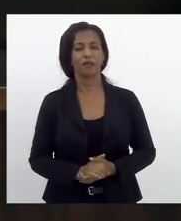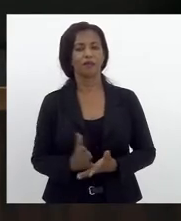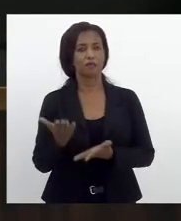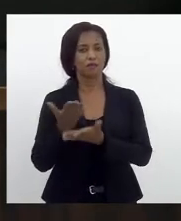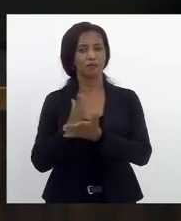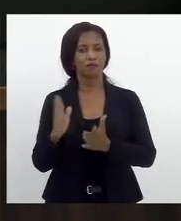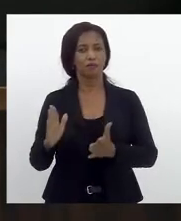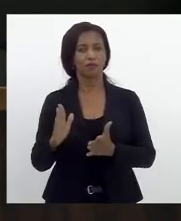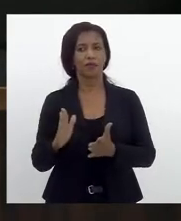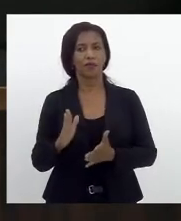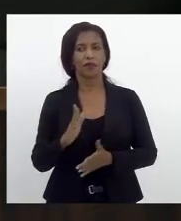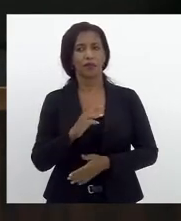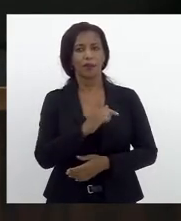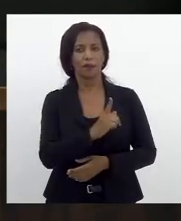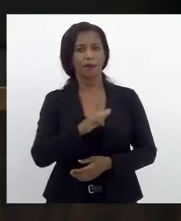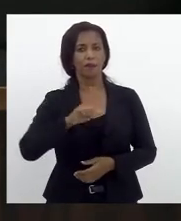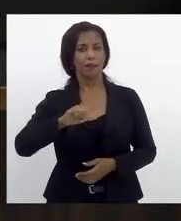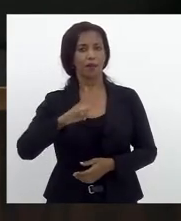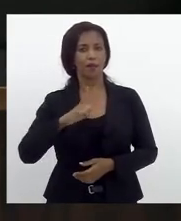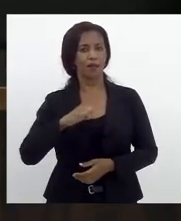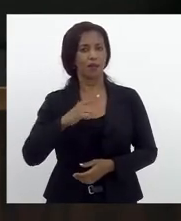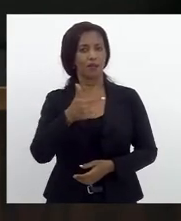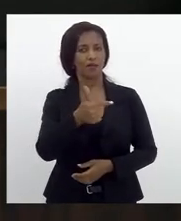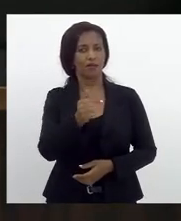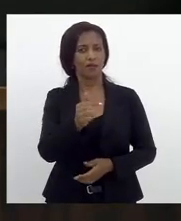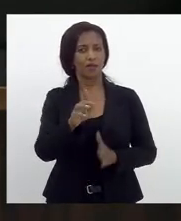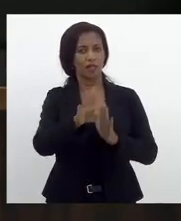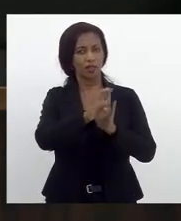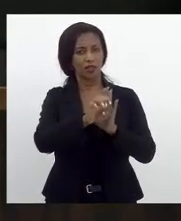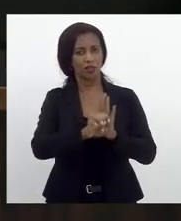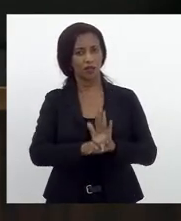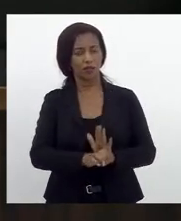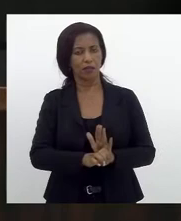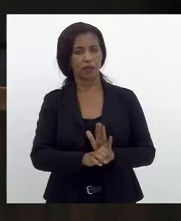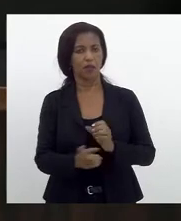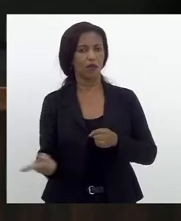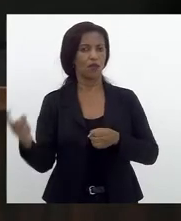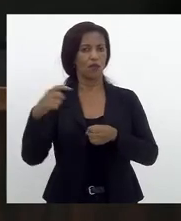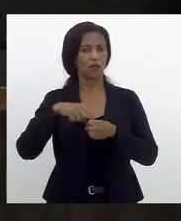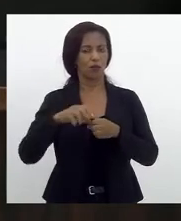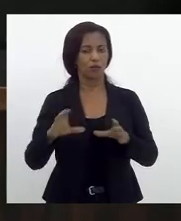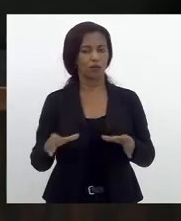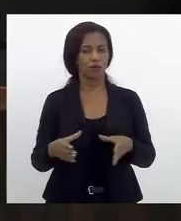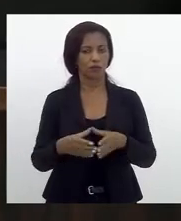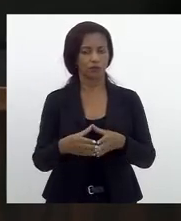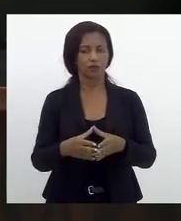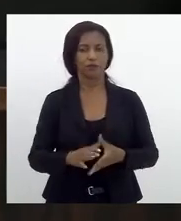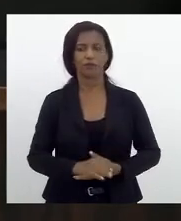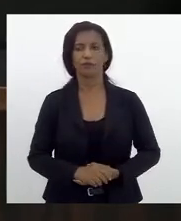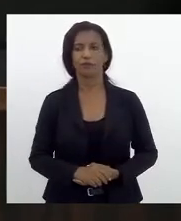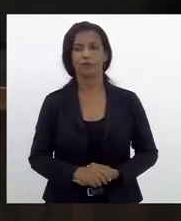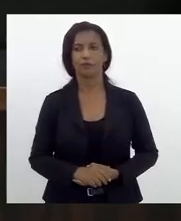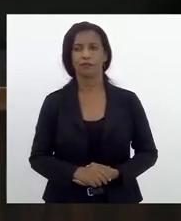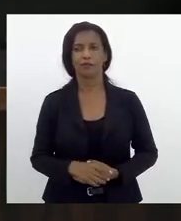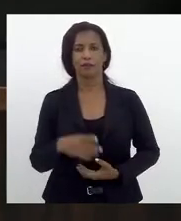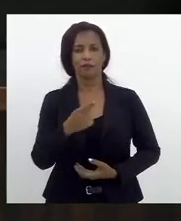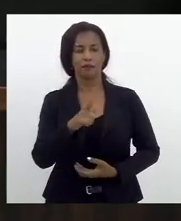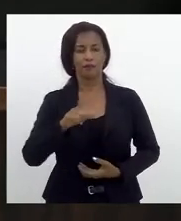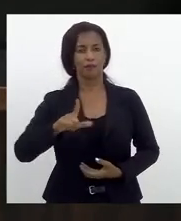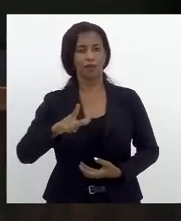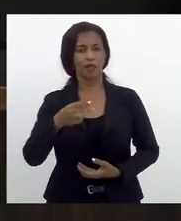discussão. O projeto recebeu 27 emendas, retorna às comissões. Projeto de